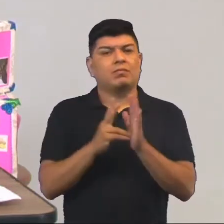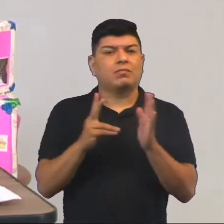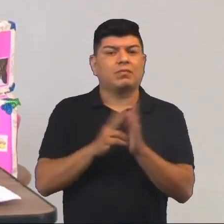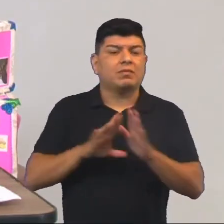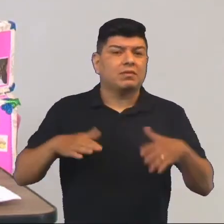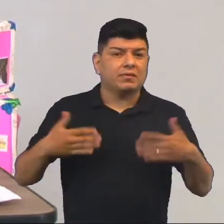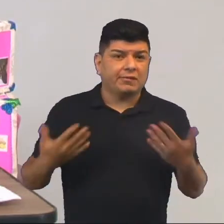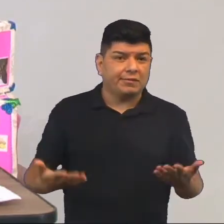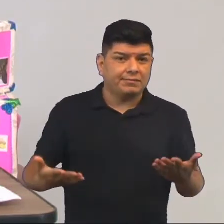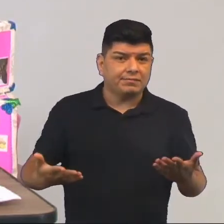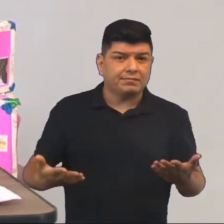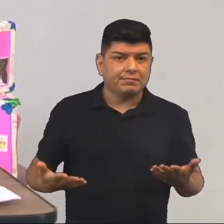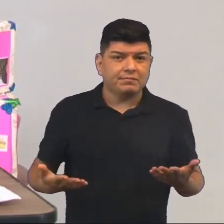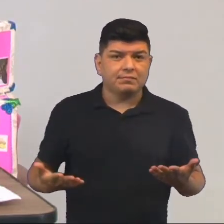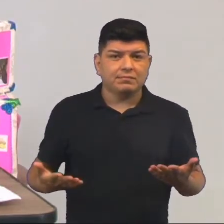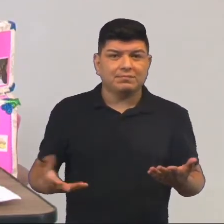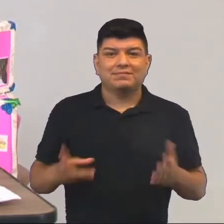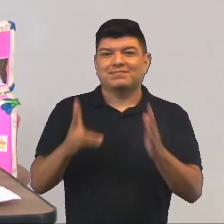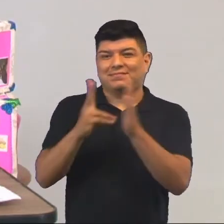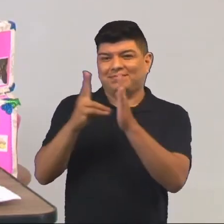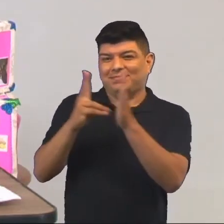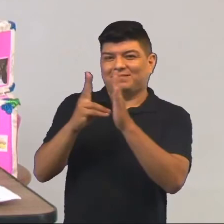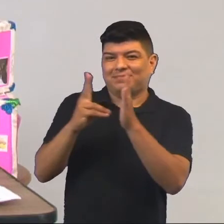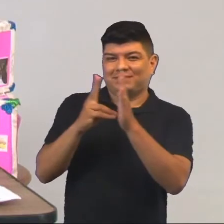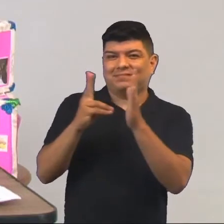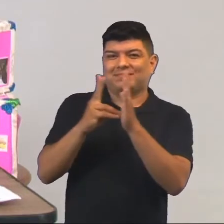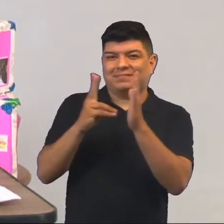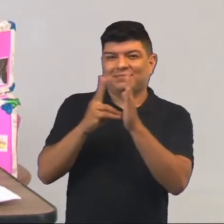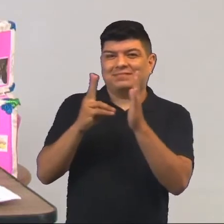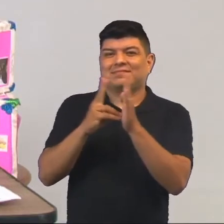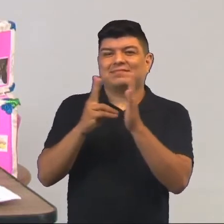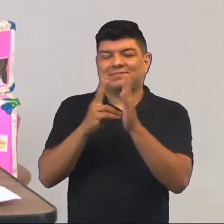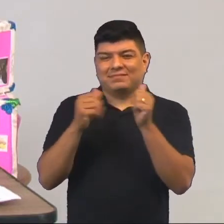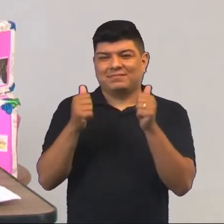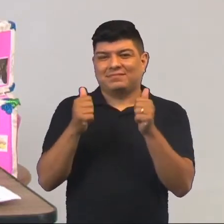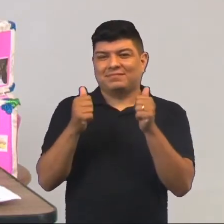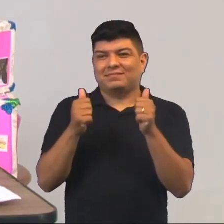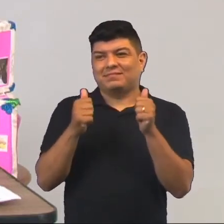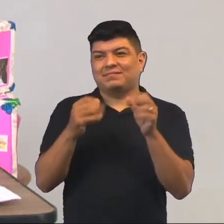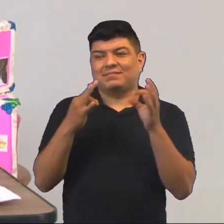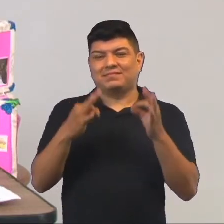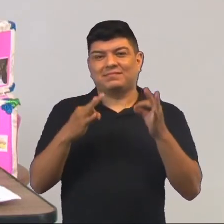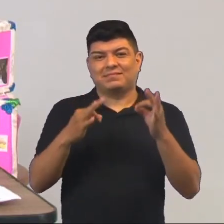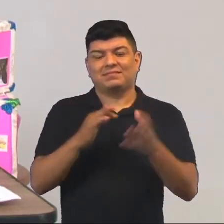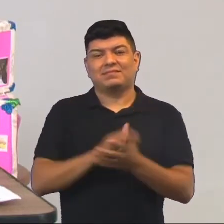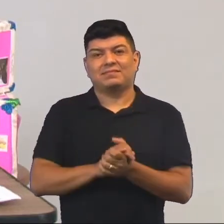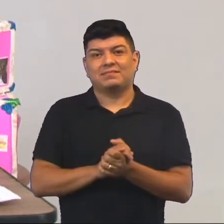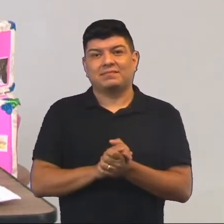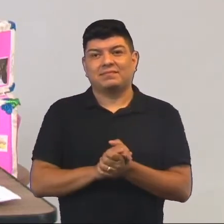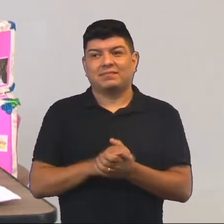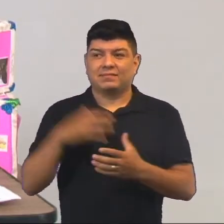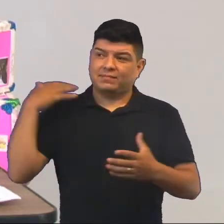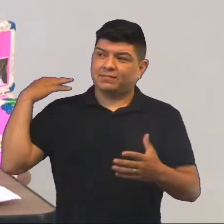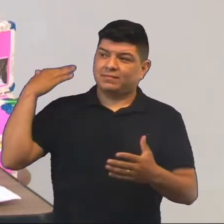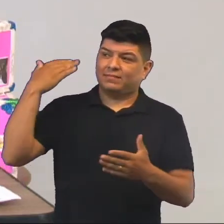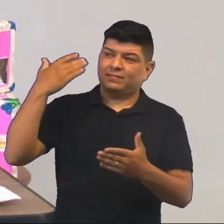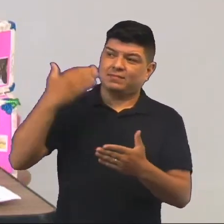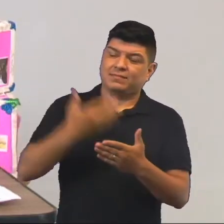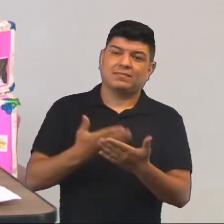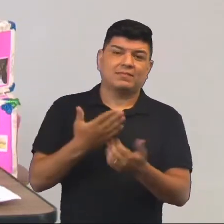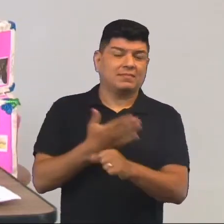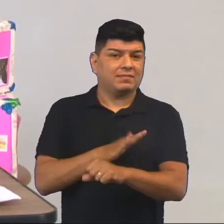ou foram os indígenas? Foram os indígenas, isso mesmo, certo? Até hoje,